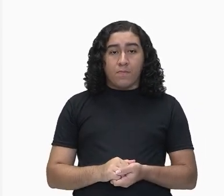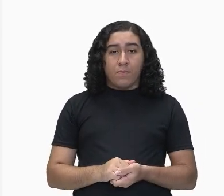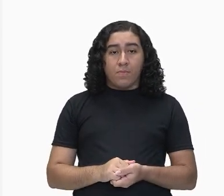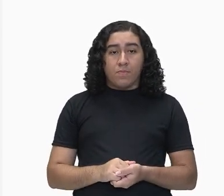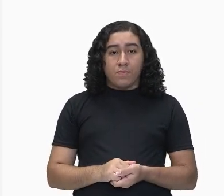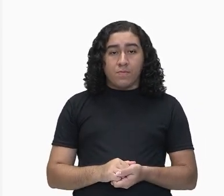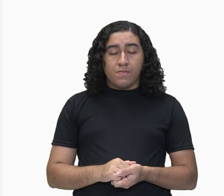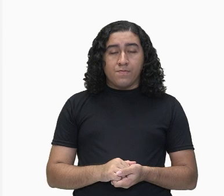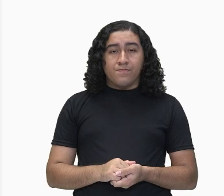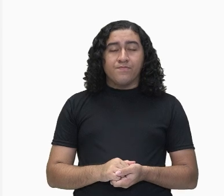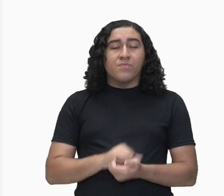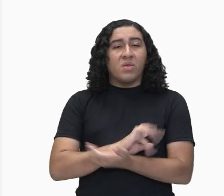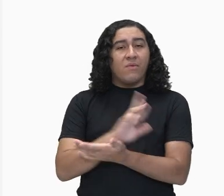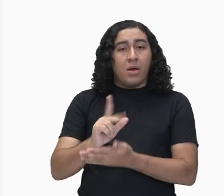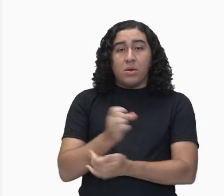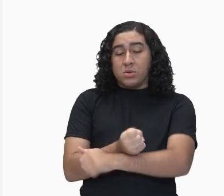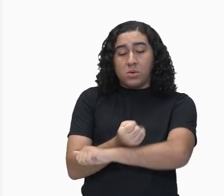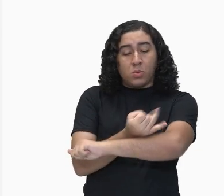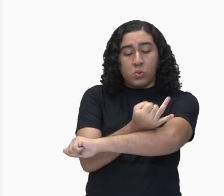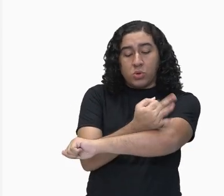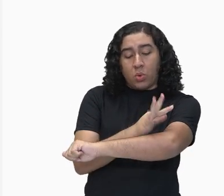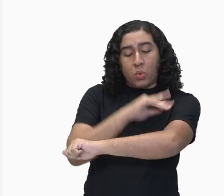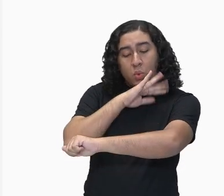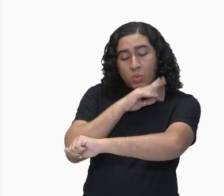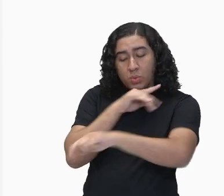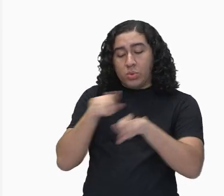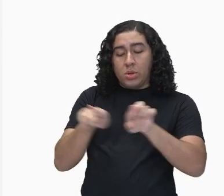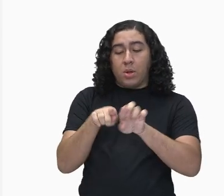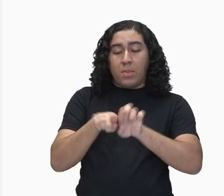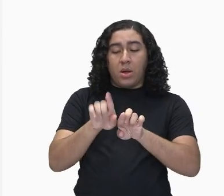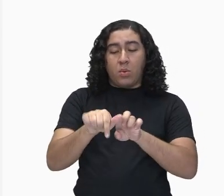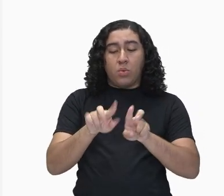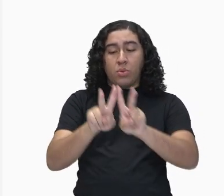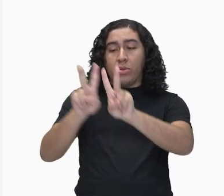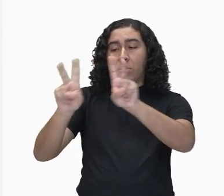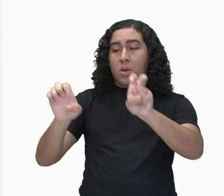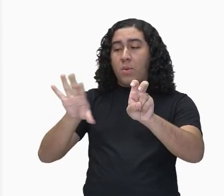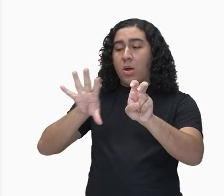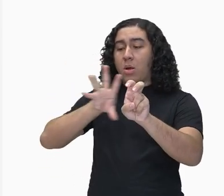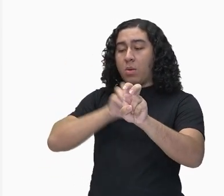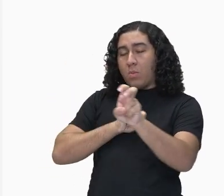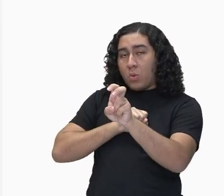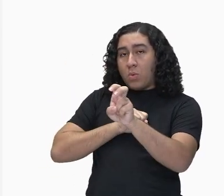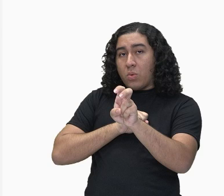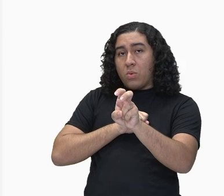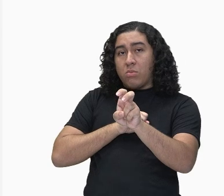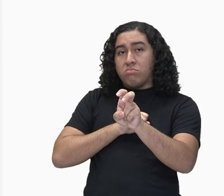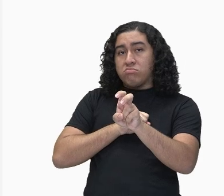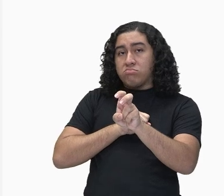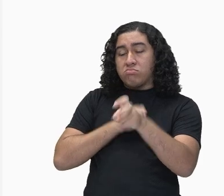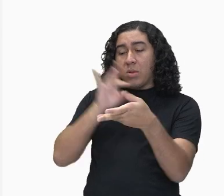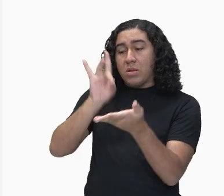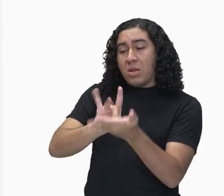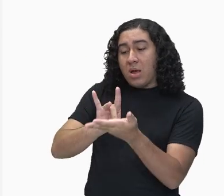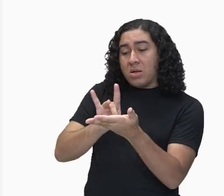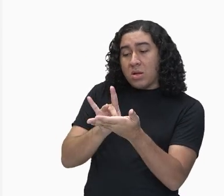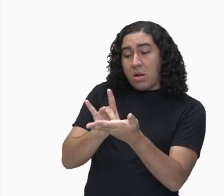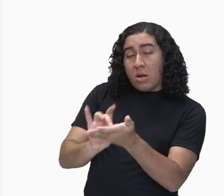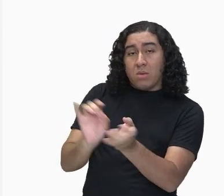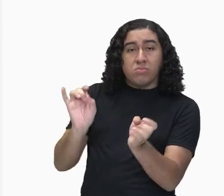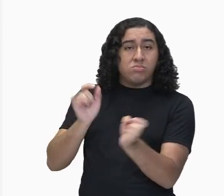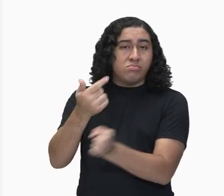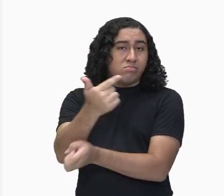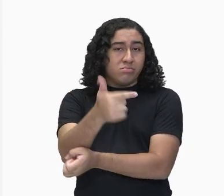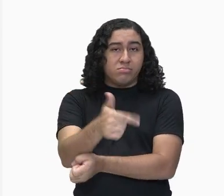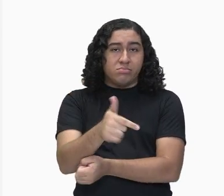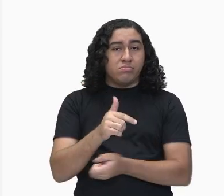e sentimentalismo, e o amor, que é um tema bastante presente, nunca chega a se concretizar. Além